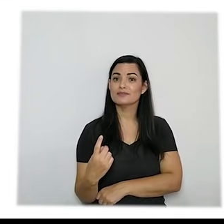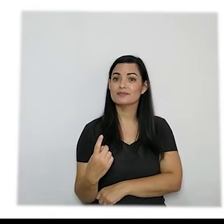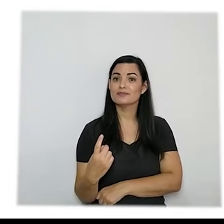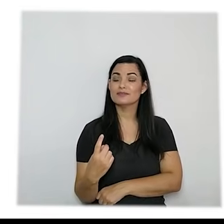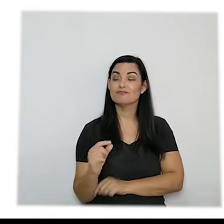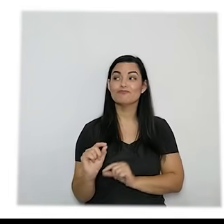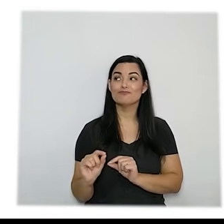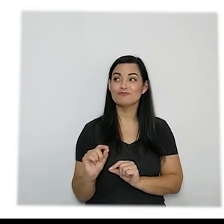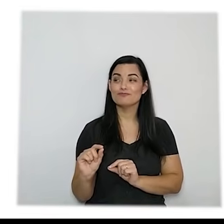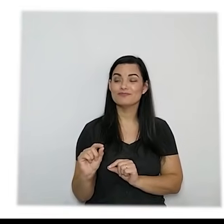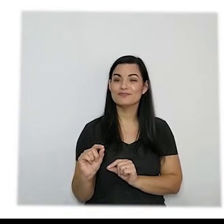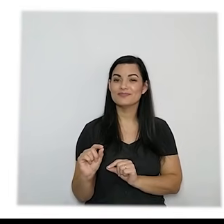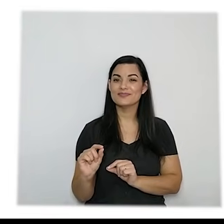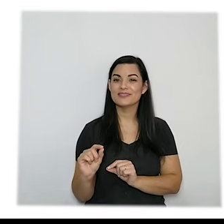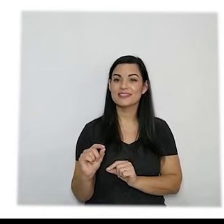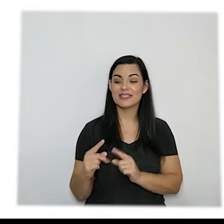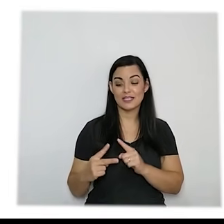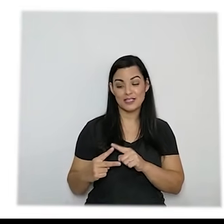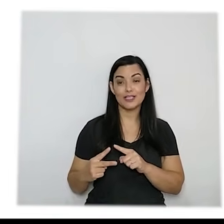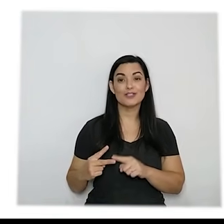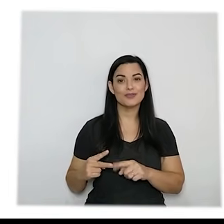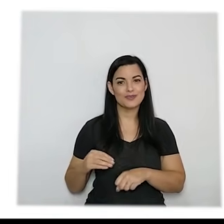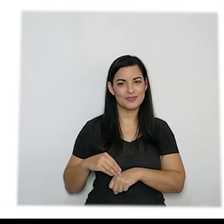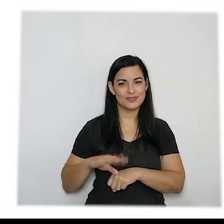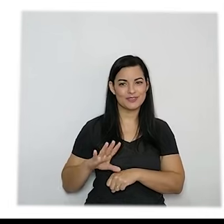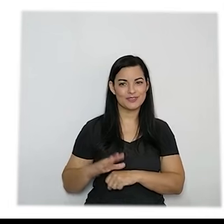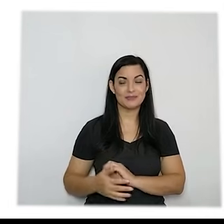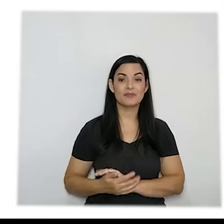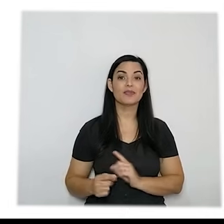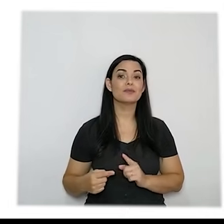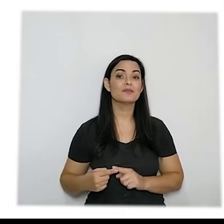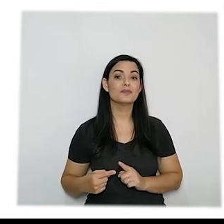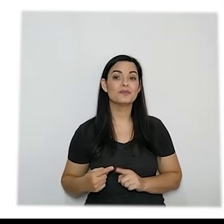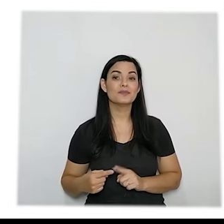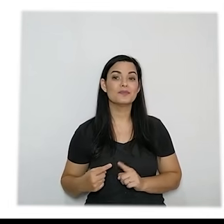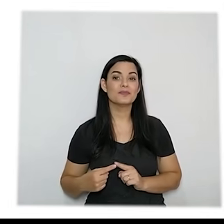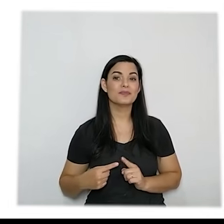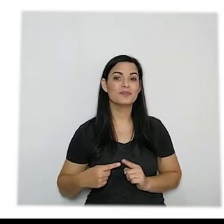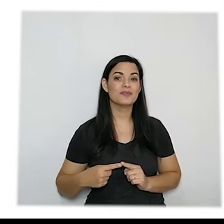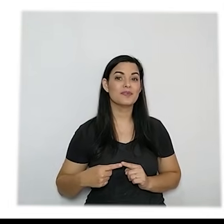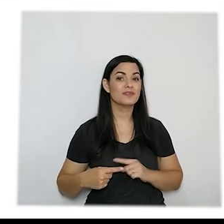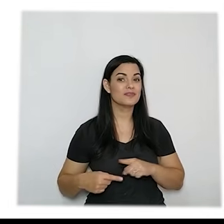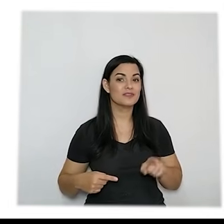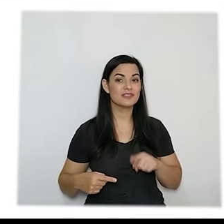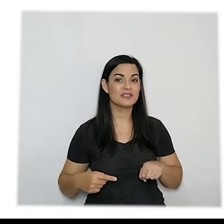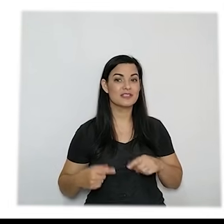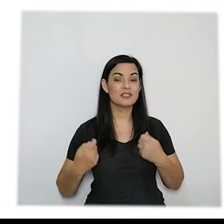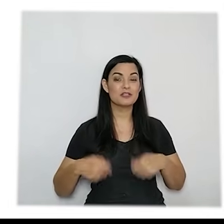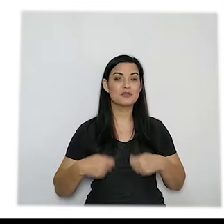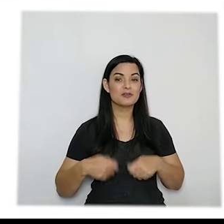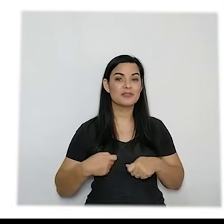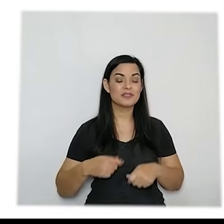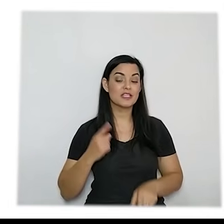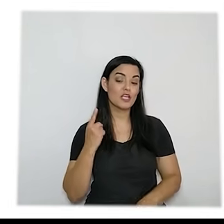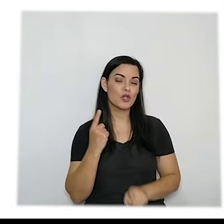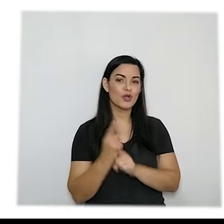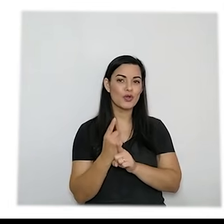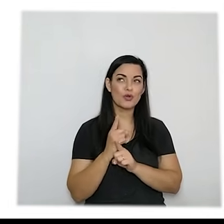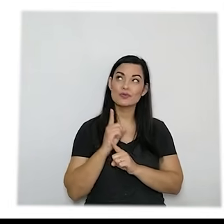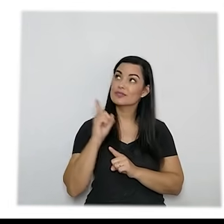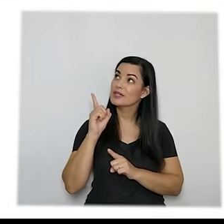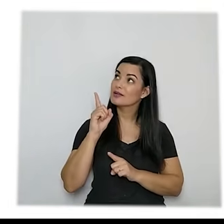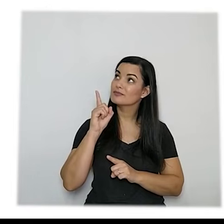para vocês, são duas na verdade. A primeira é que vocês precisam localizar